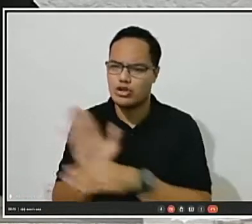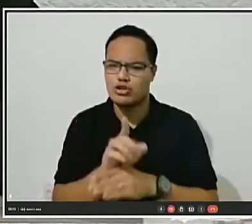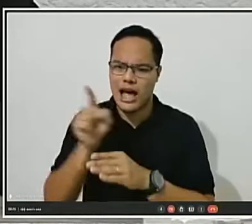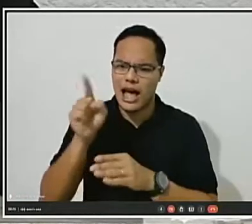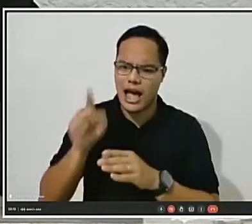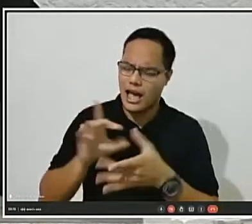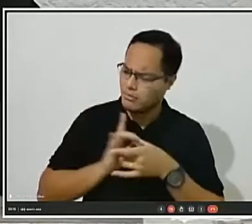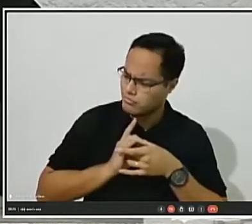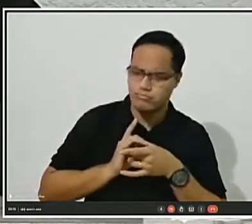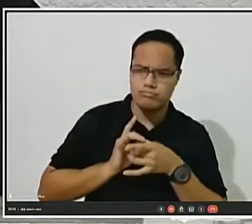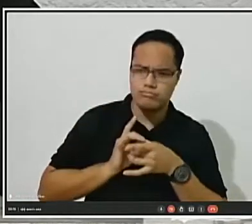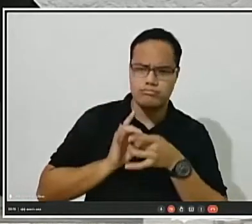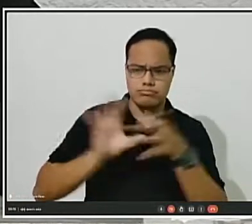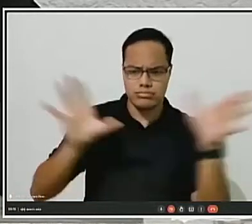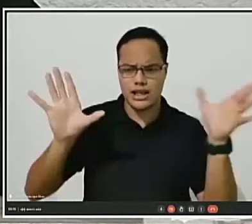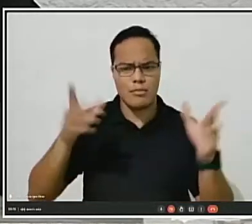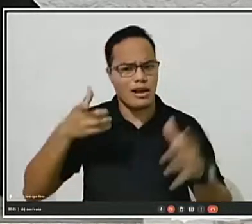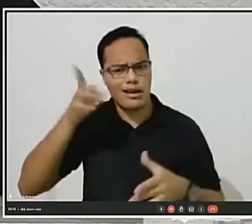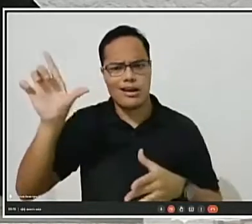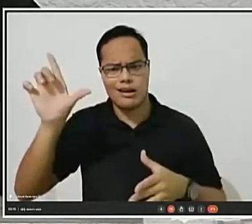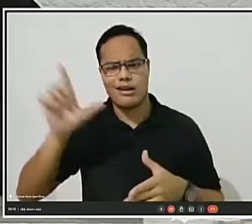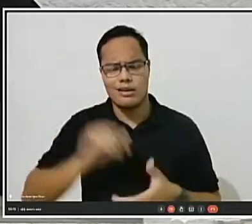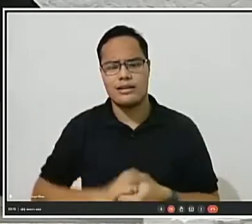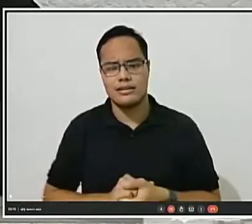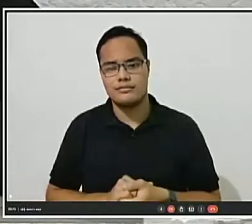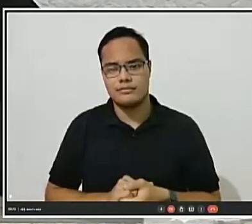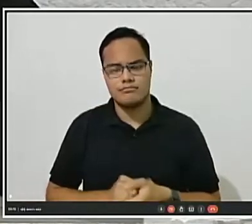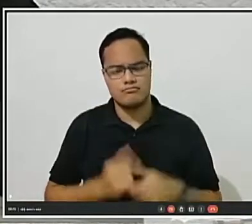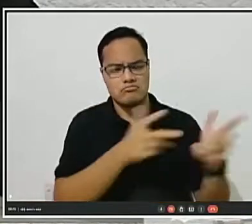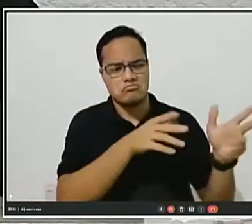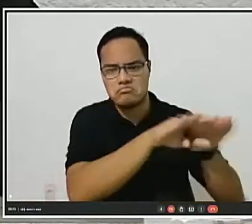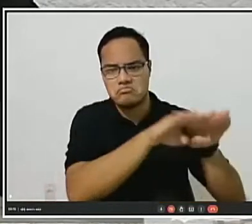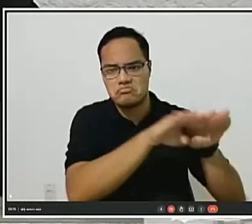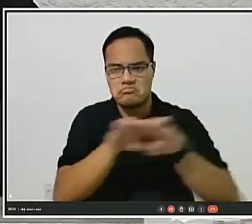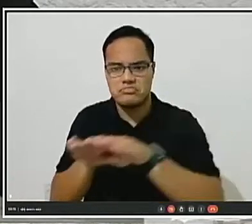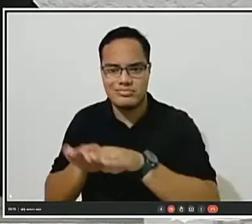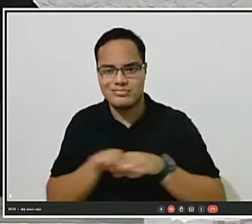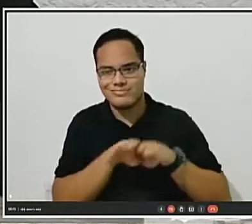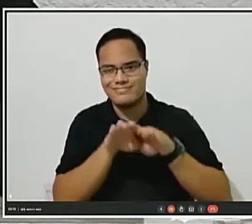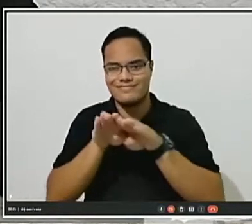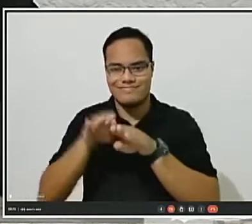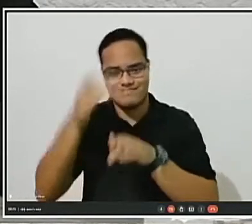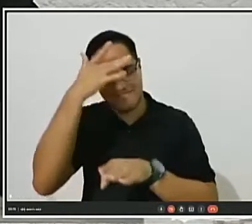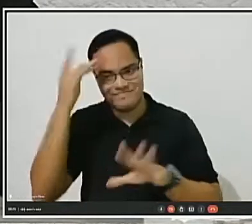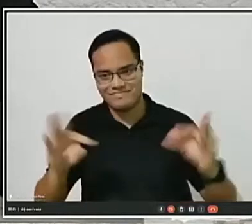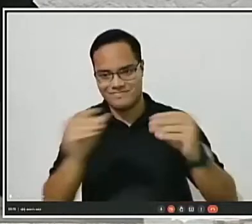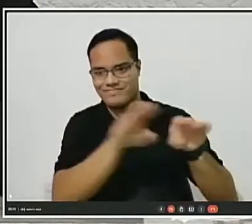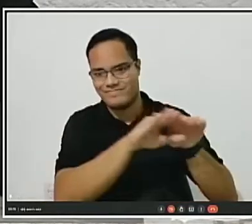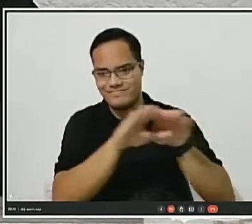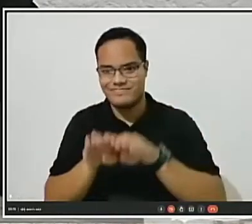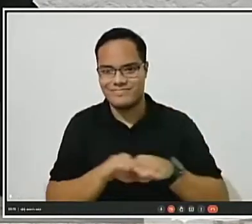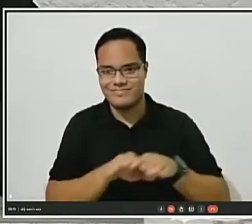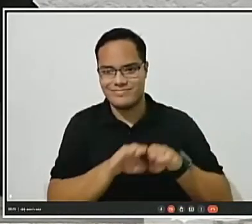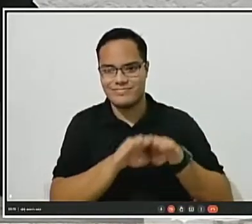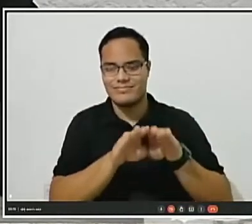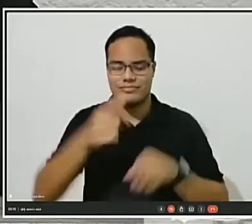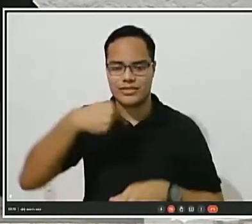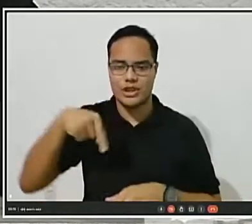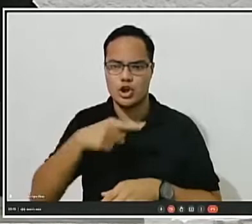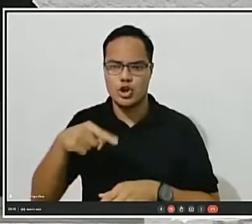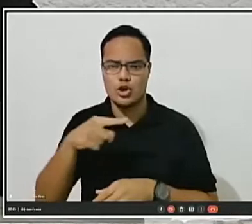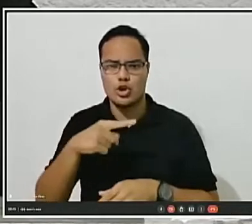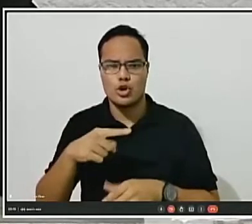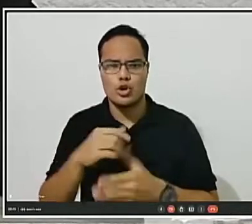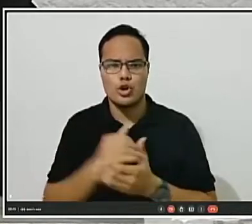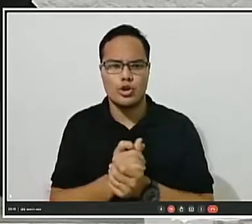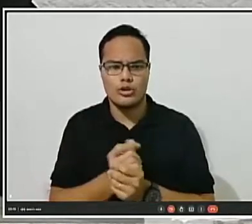as pessoas. Assim, através da aludita associação, garantimos o cumprimento dos direitos de todas